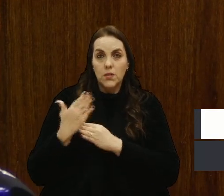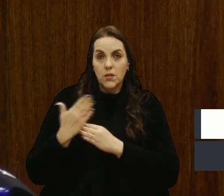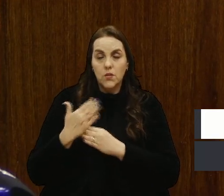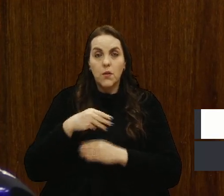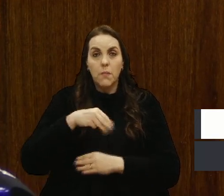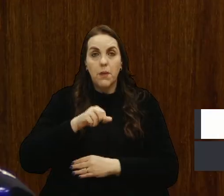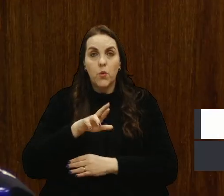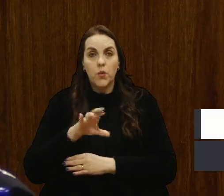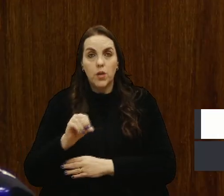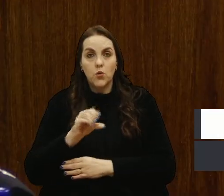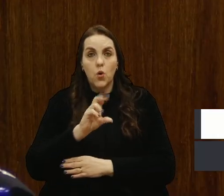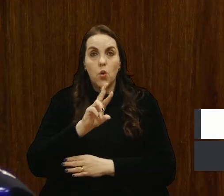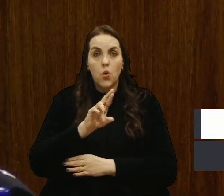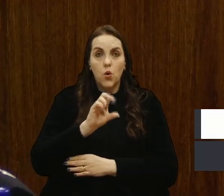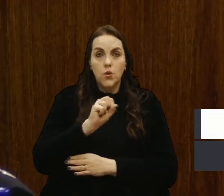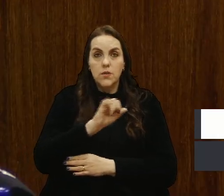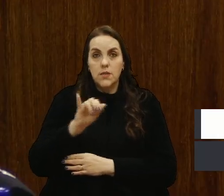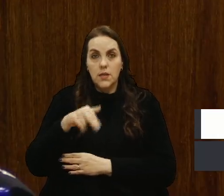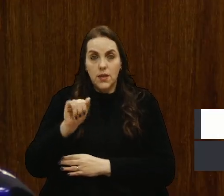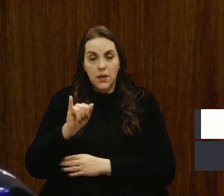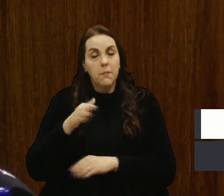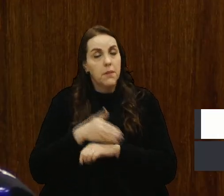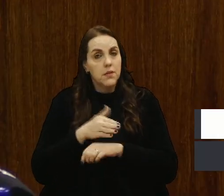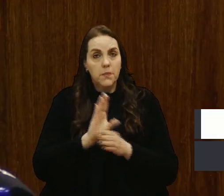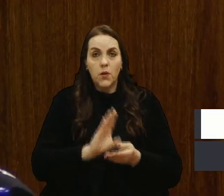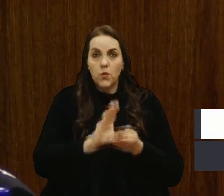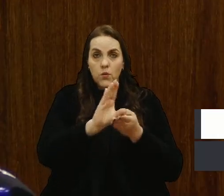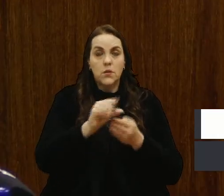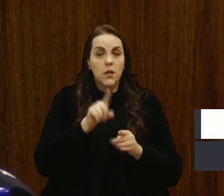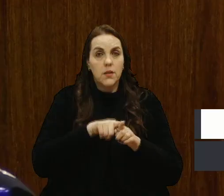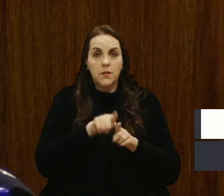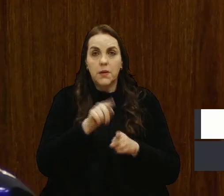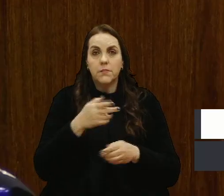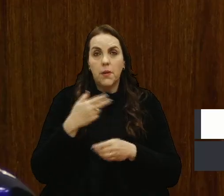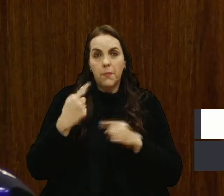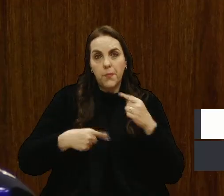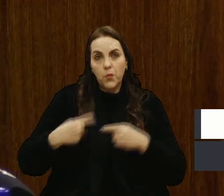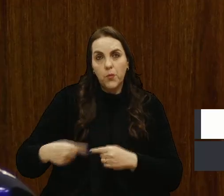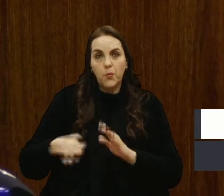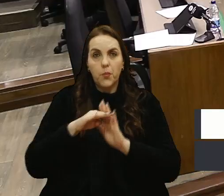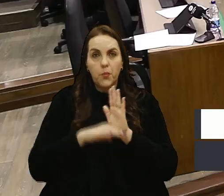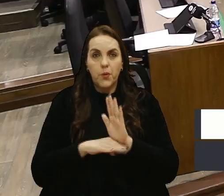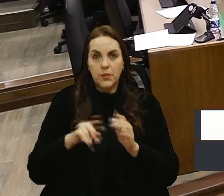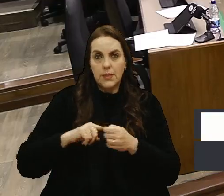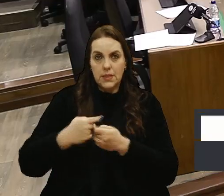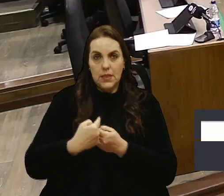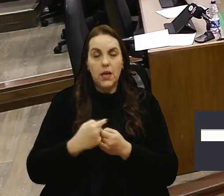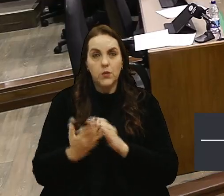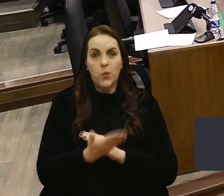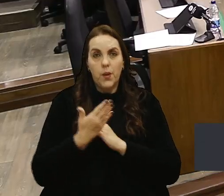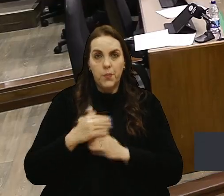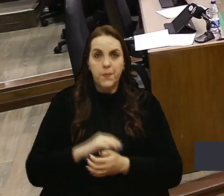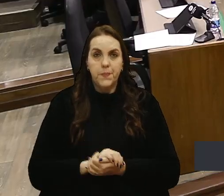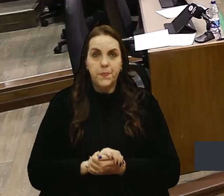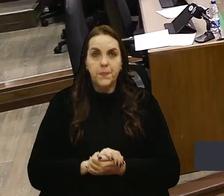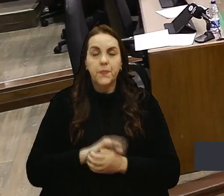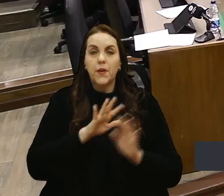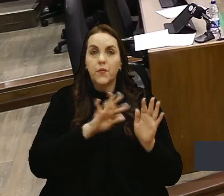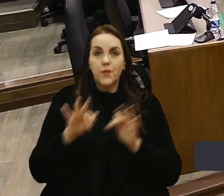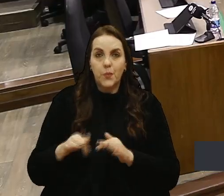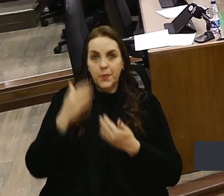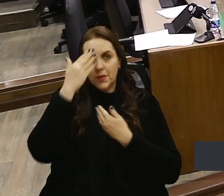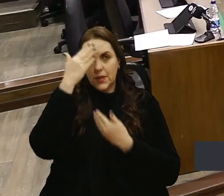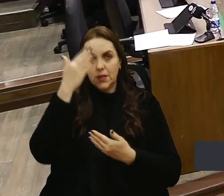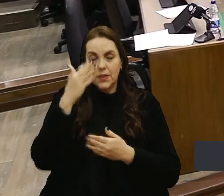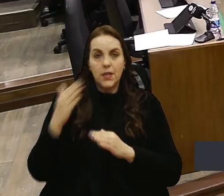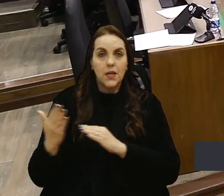Rossini, que participa dos conselhos e sempre colabora com as construções dessas políticas na nossa cidade. E, por fim, vereadora Andressa, fazer um agradecimento à